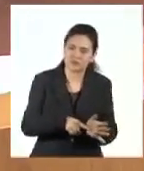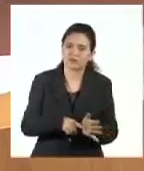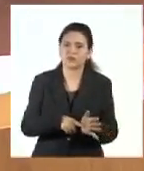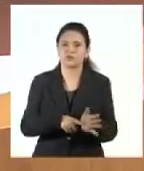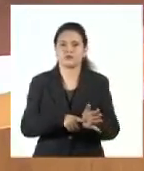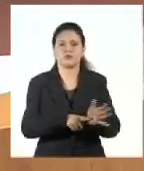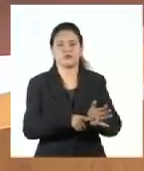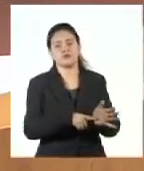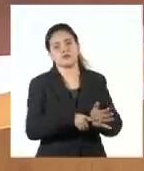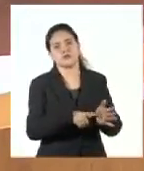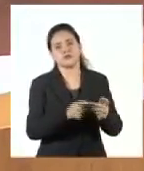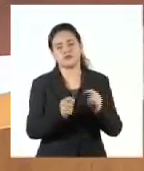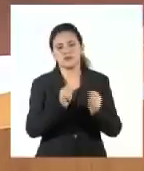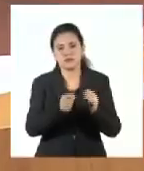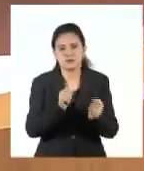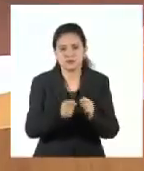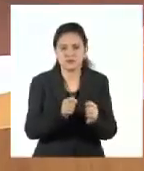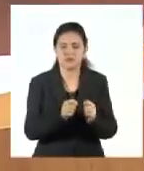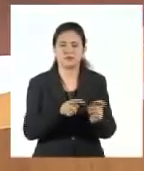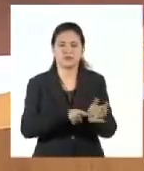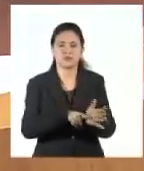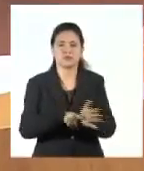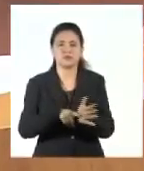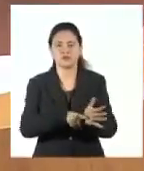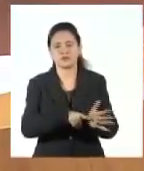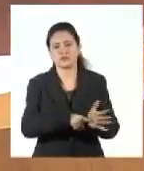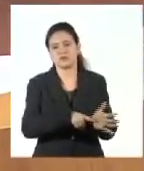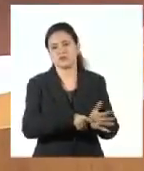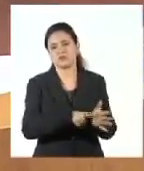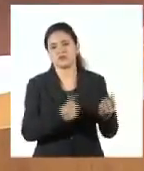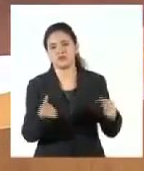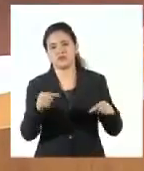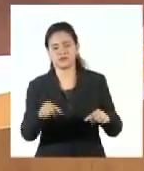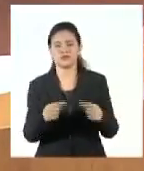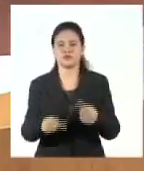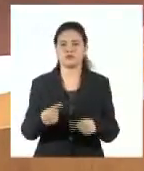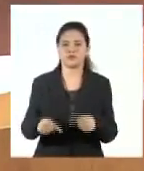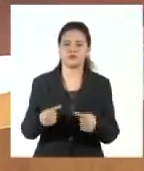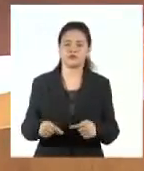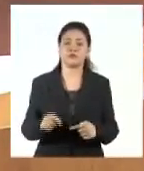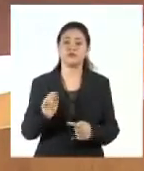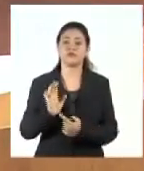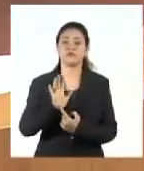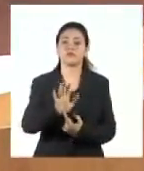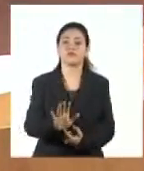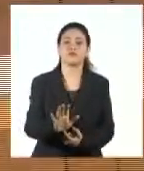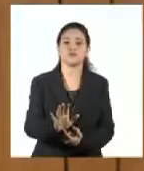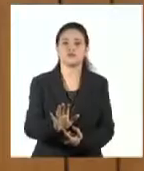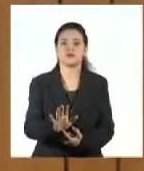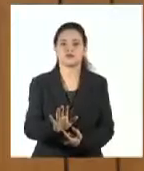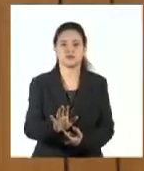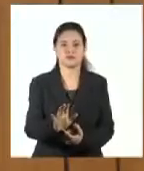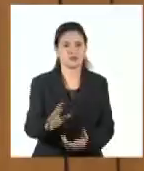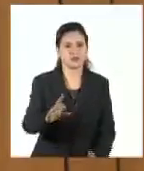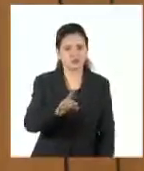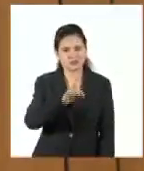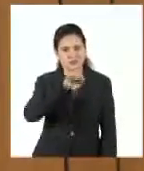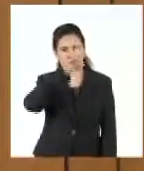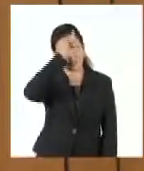que demonstra sua visão deturpada do que é ser um governador. E